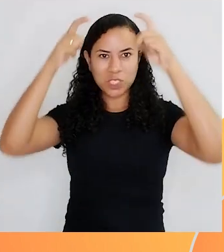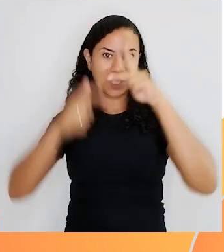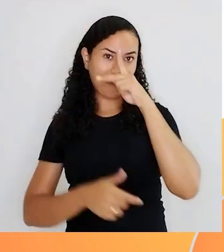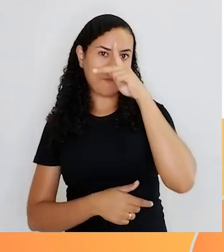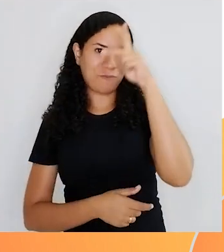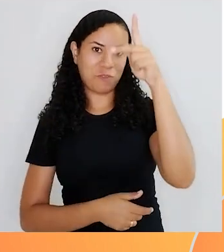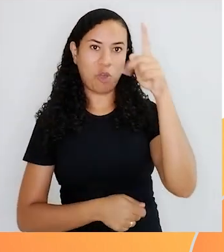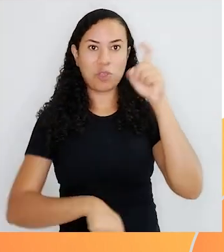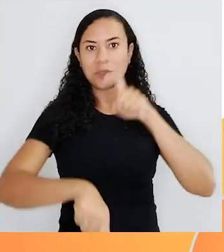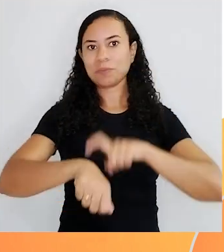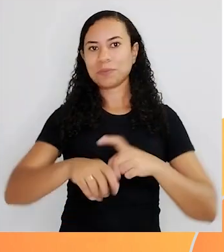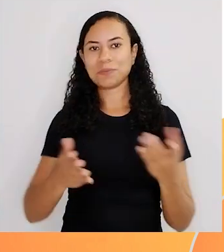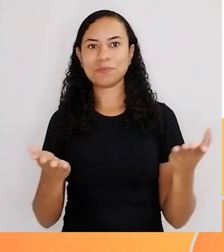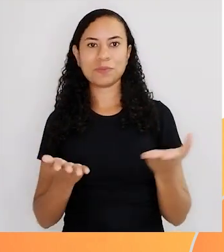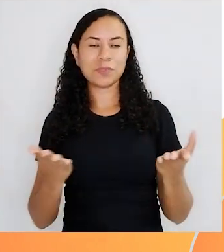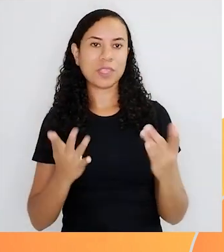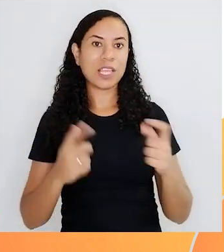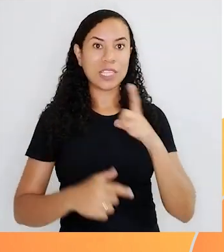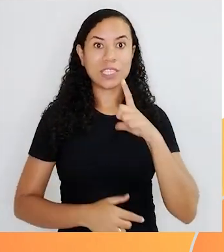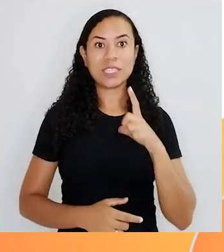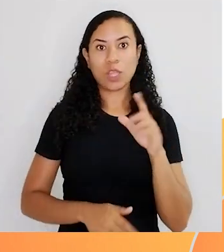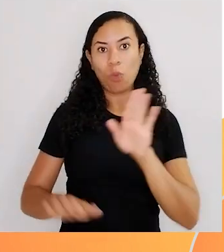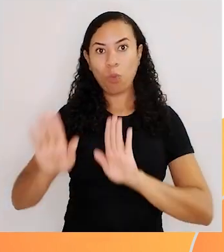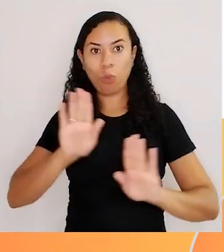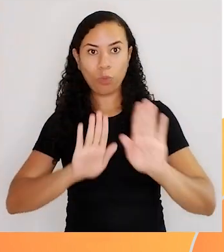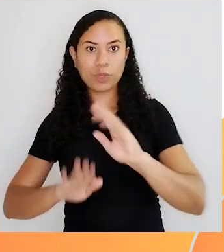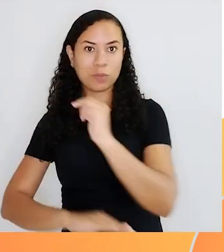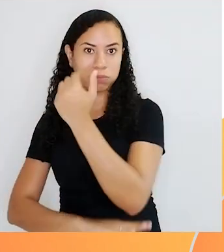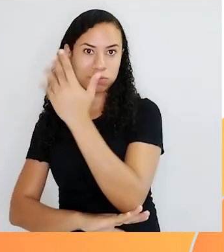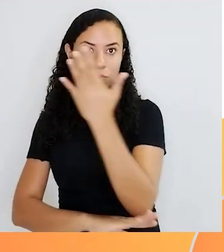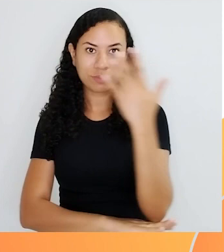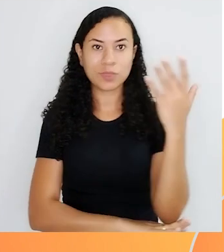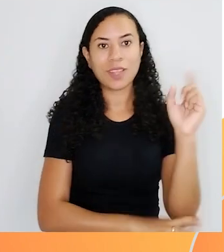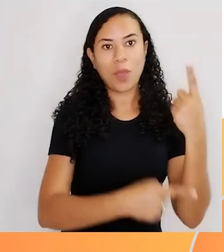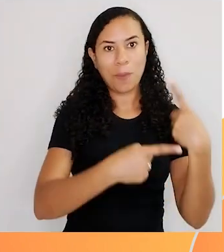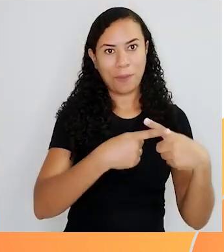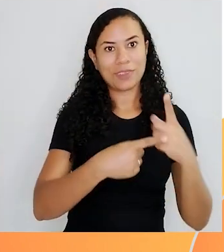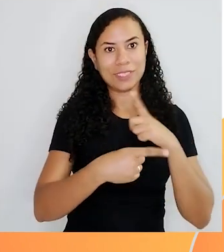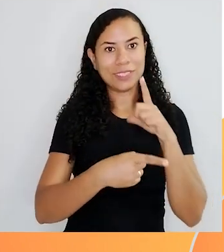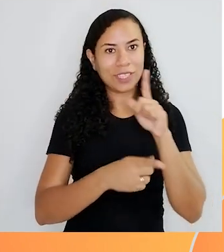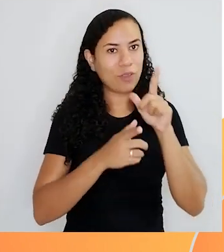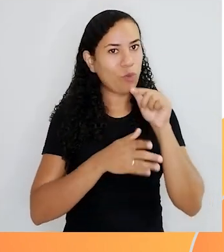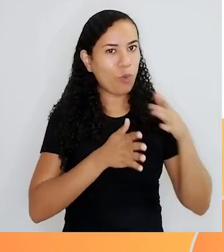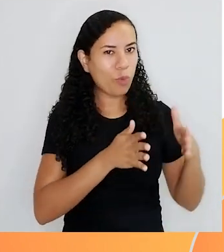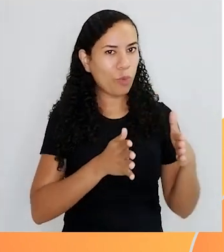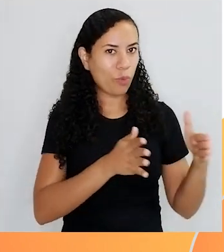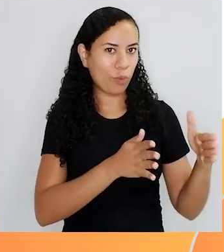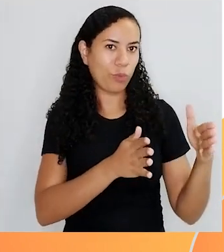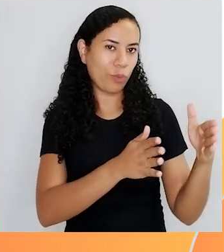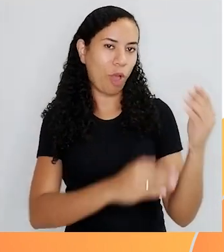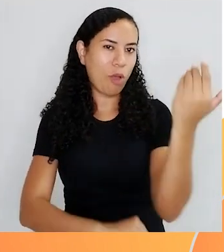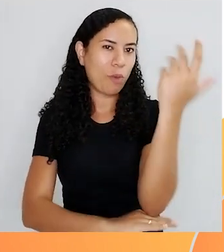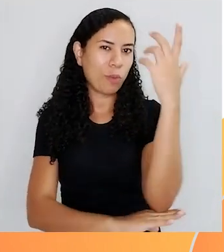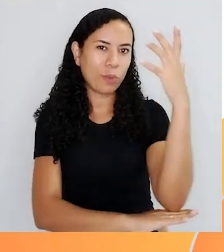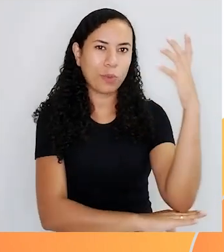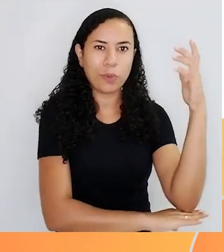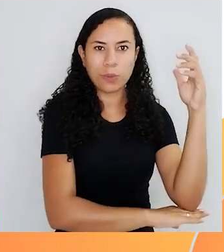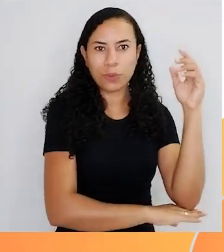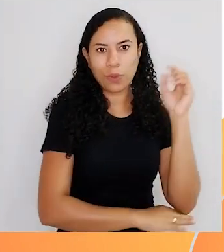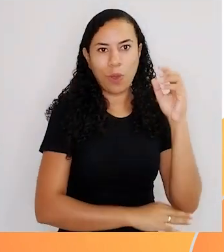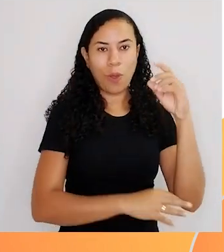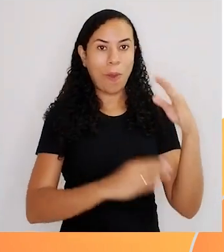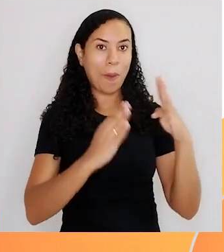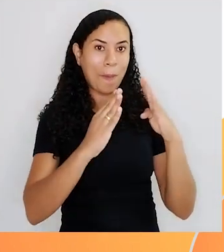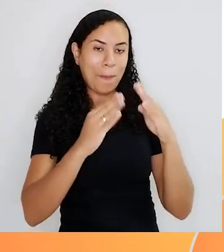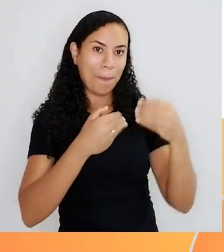preocupada com causas ambientais, afinal de contas, ela tinha um lago relaxante ecológico ali nos seus castelos, no seu